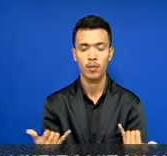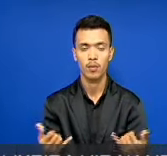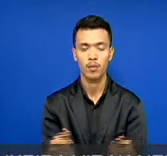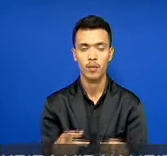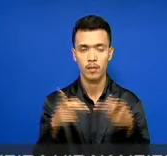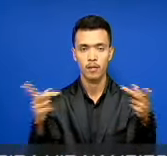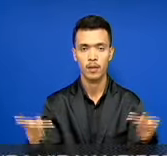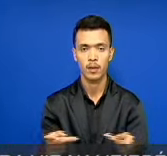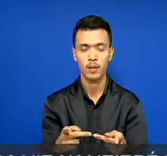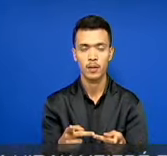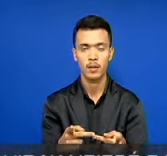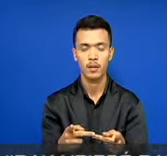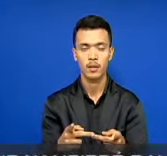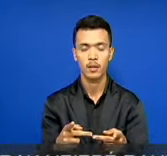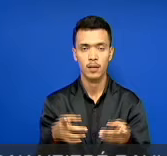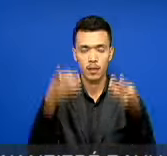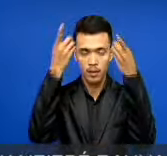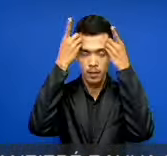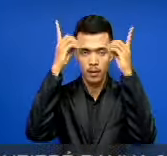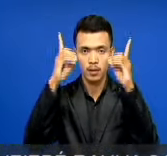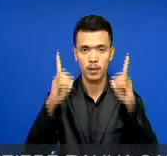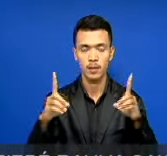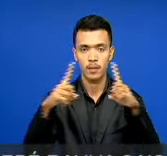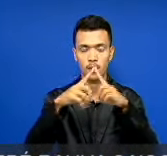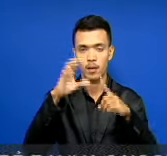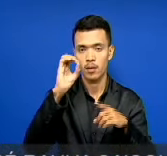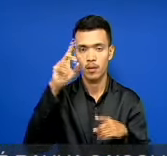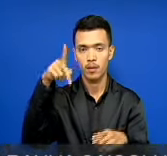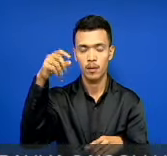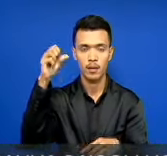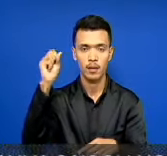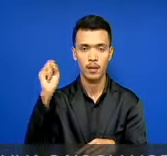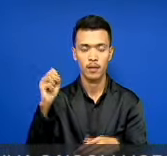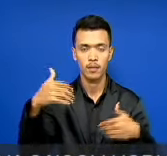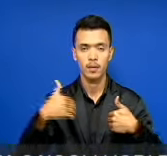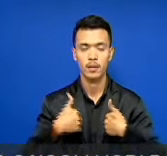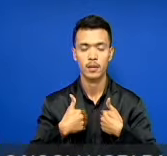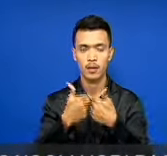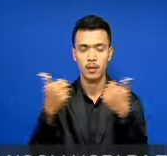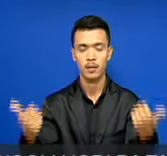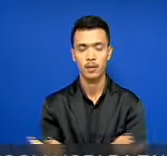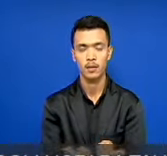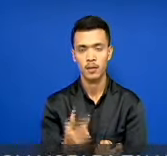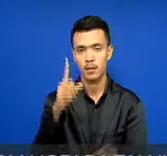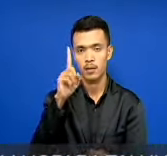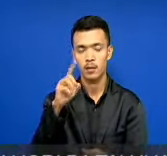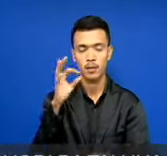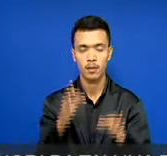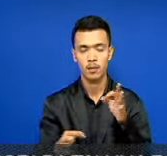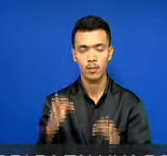fatini dari ta marka dadaku, ba OPS Mantelolau nia ne iha aldeia Bessarre. Eduni,